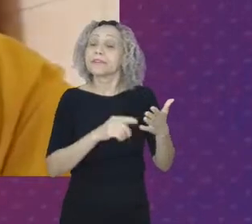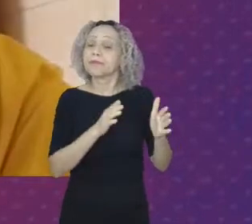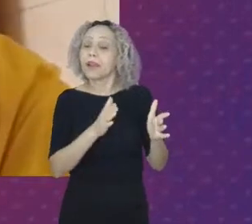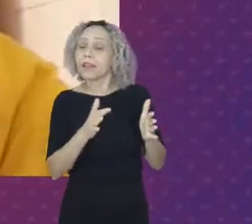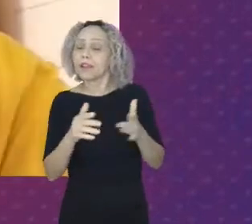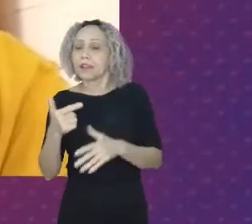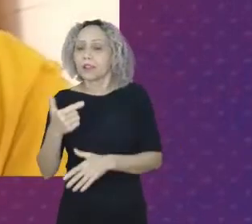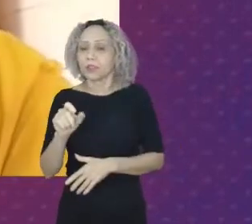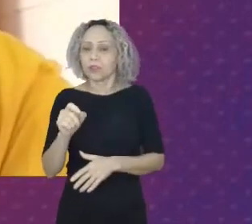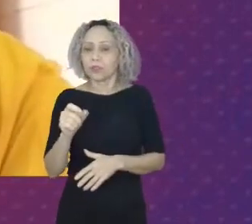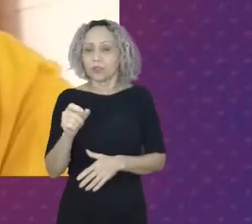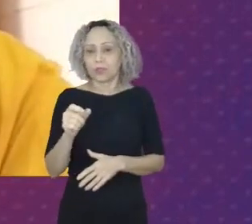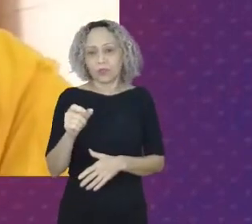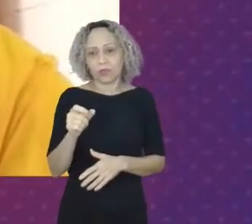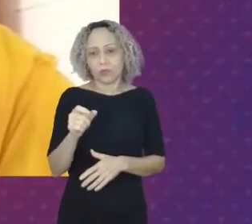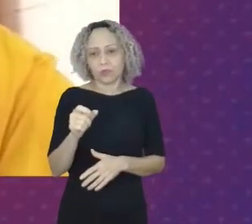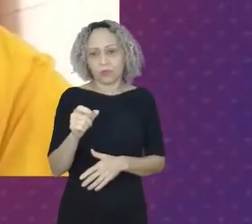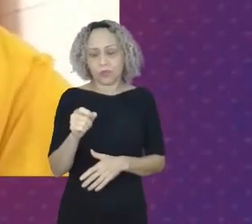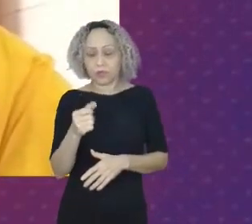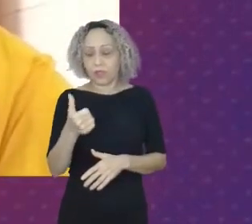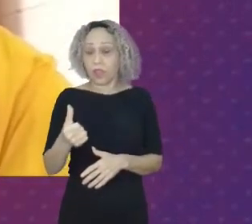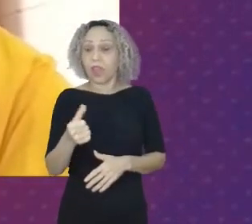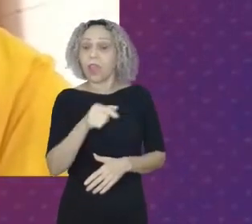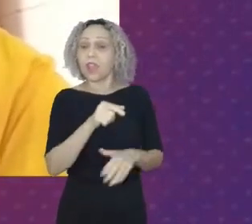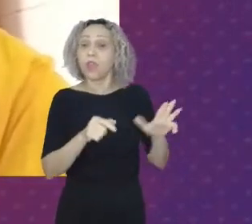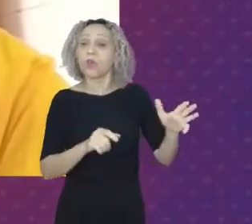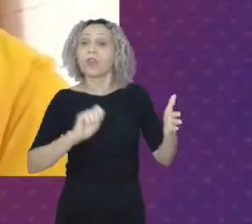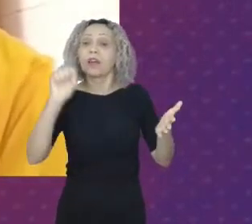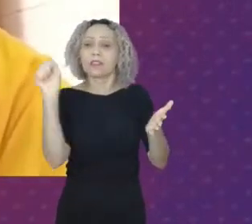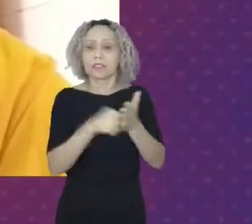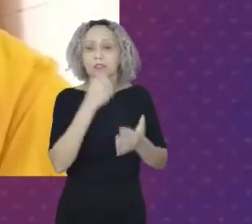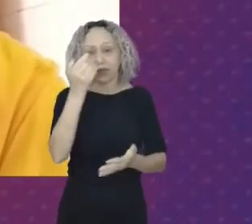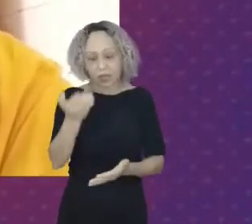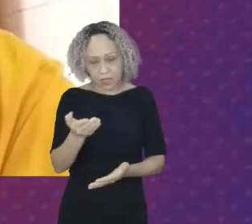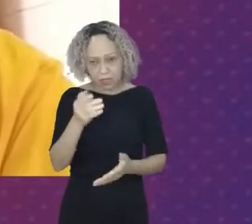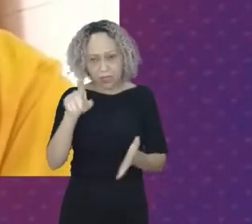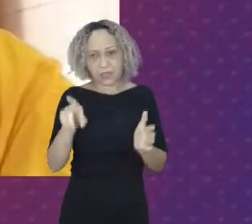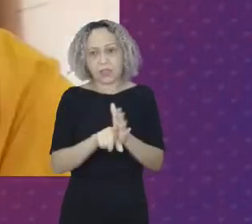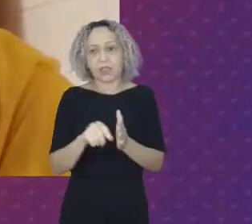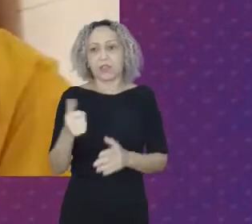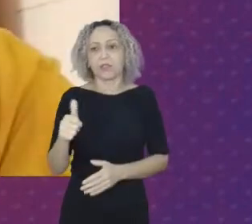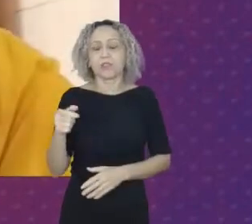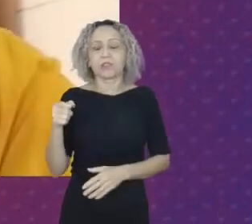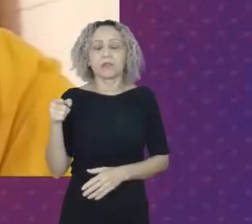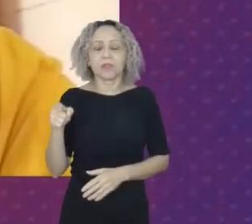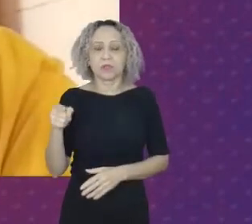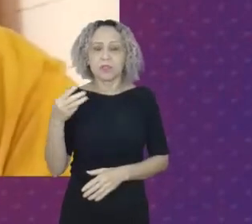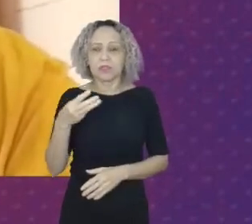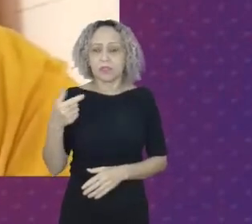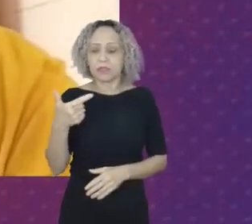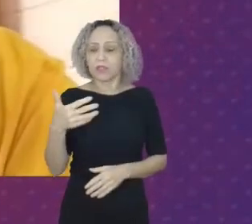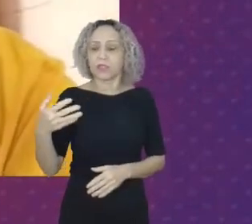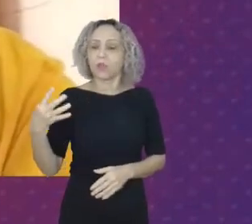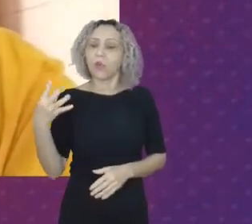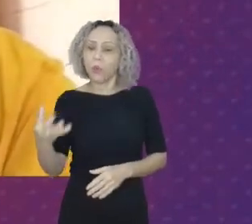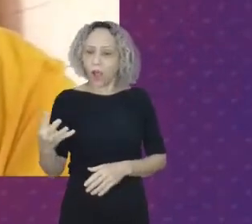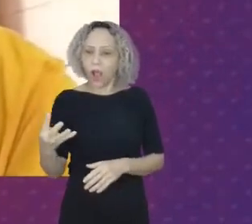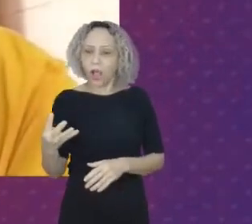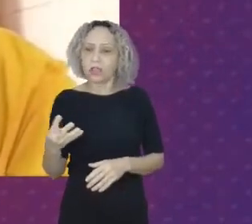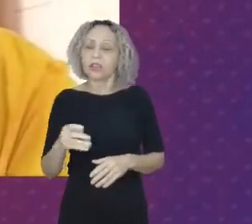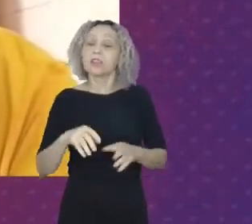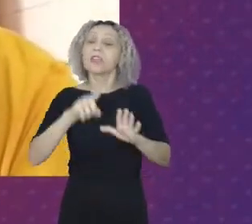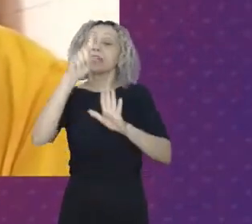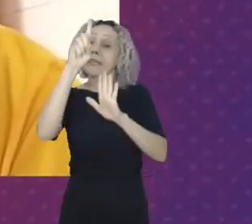Lei 11.324. Essa lei nos garantiu 4 direitos muito importantes, que foi estabilidade da